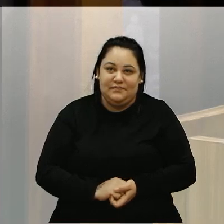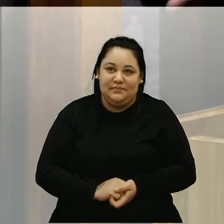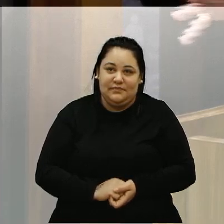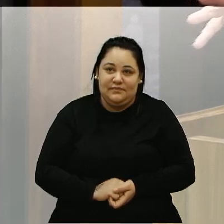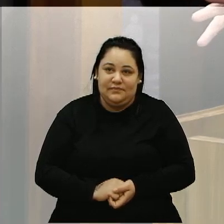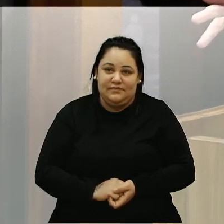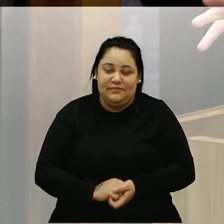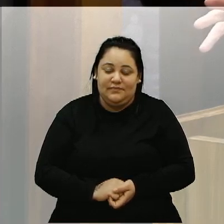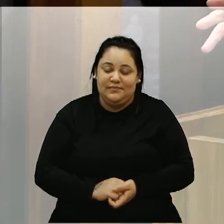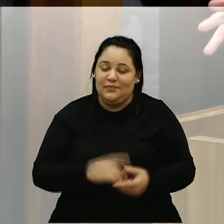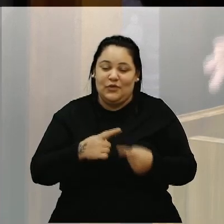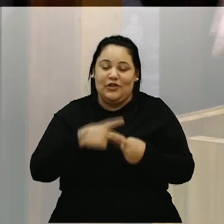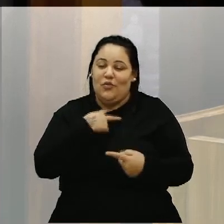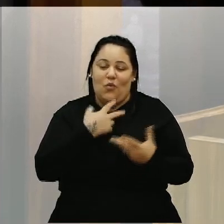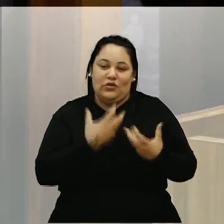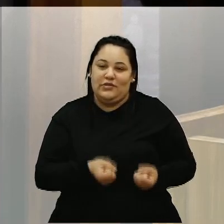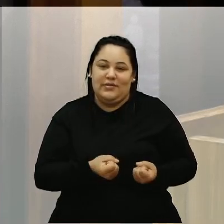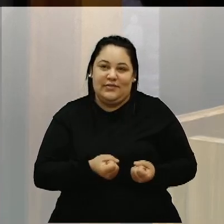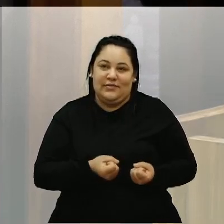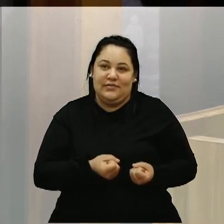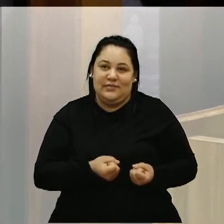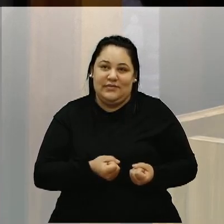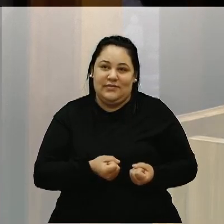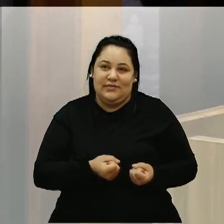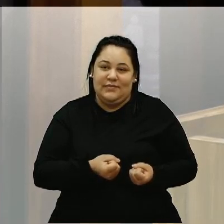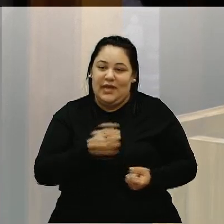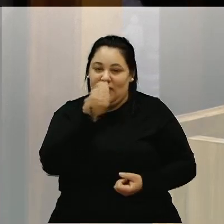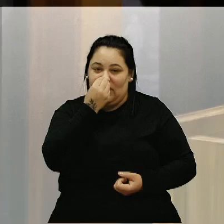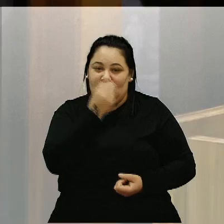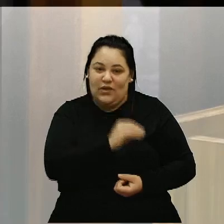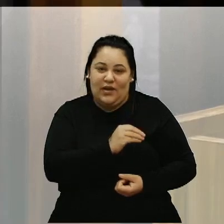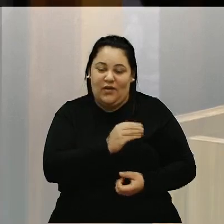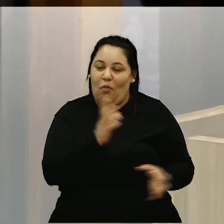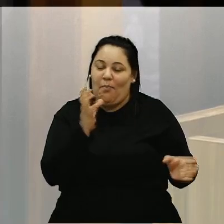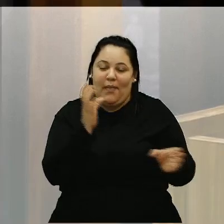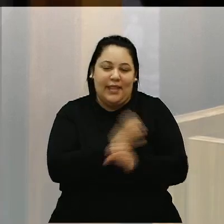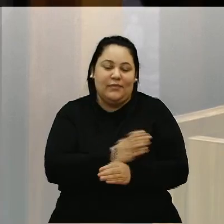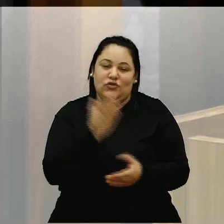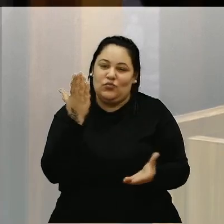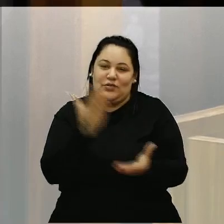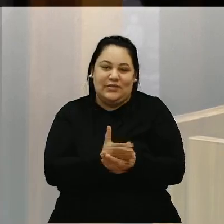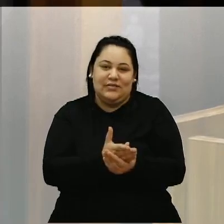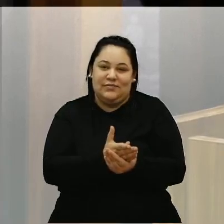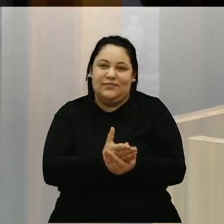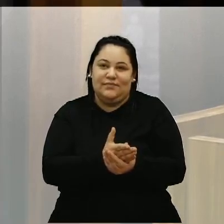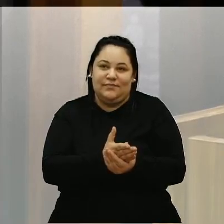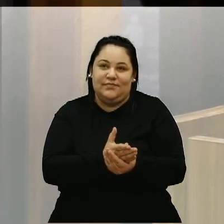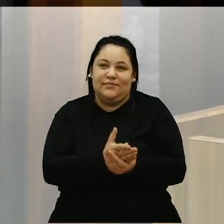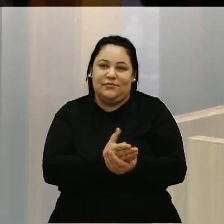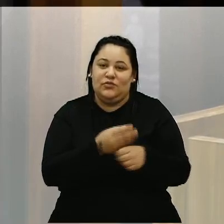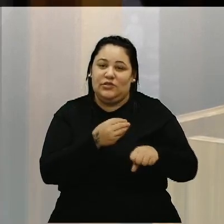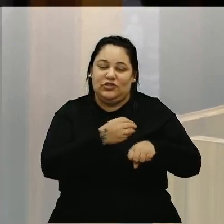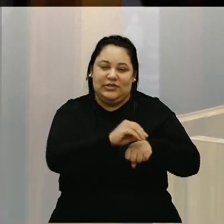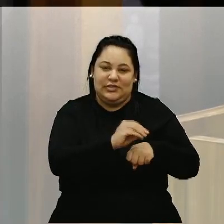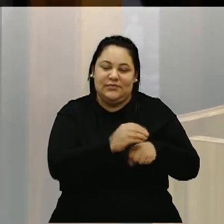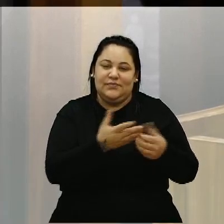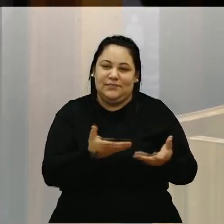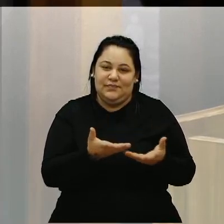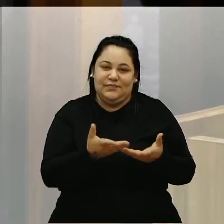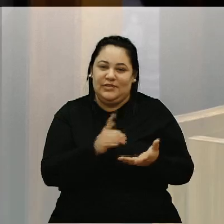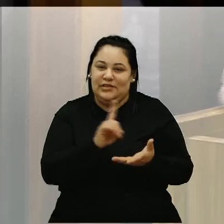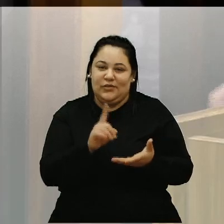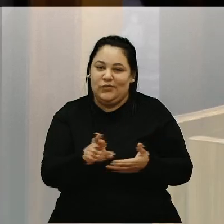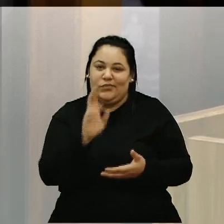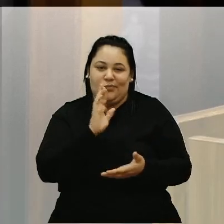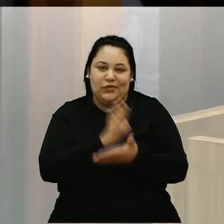Que é inadmissível sentarem literalmente em cima de um processo, de uma indicação, e não darem nem